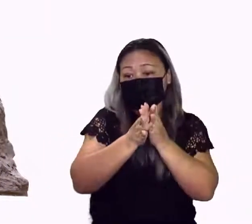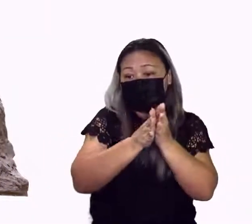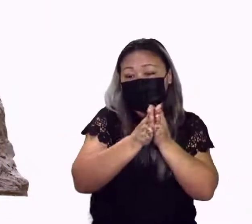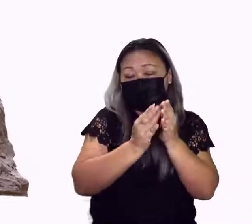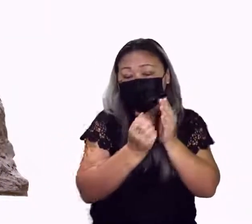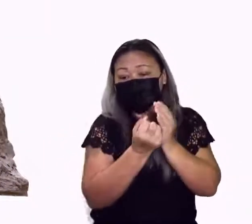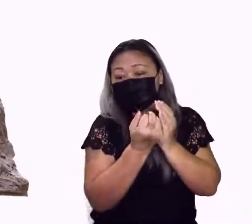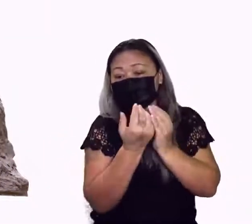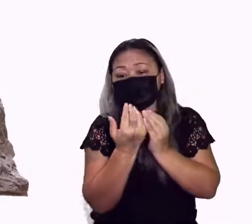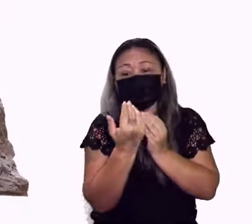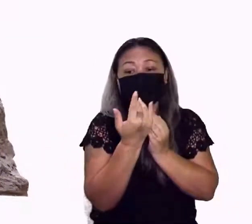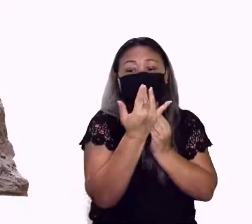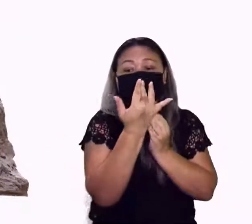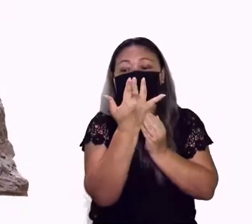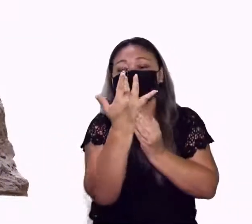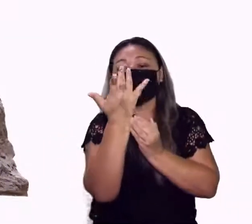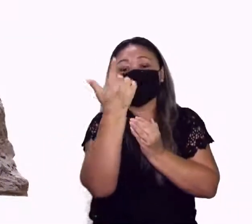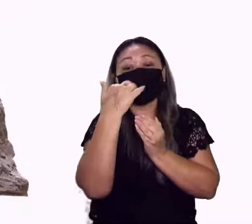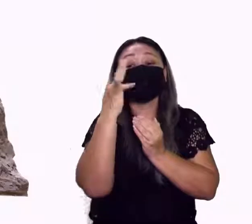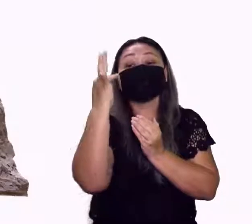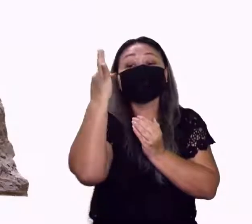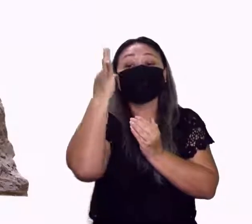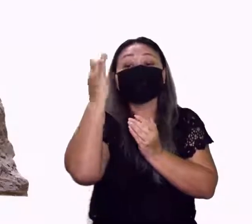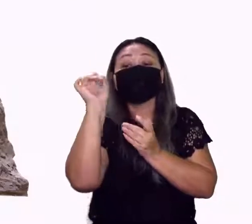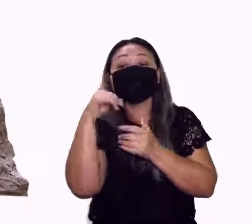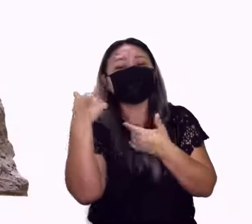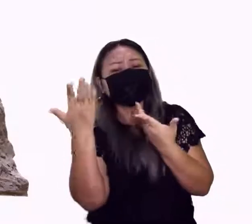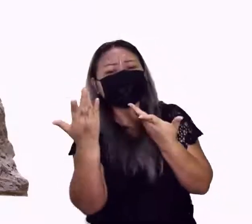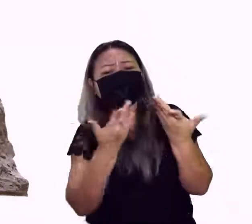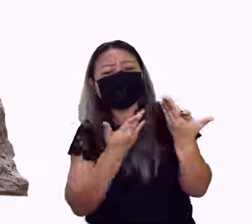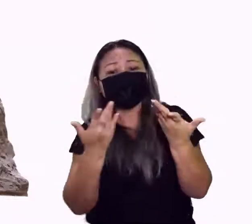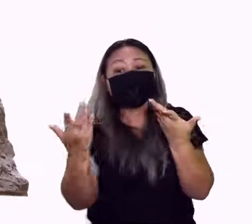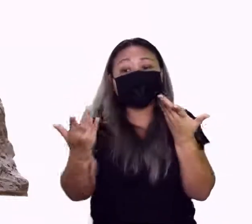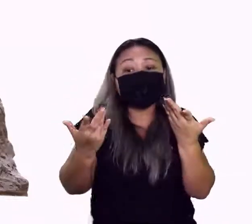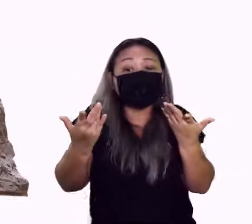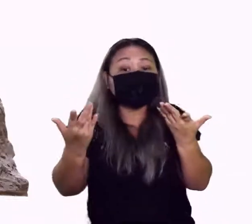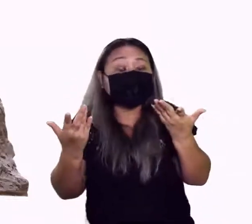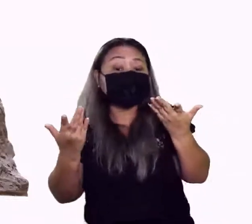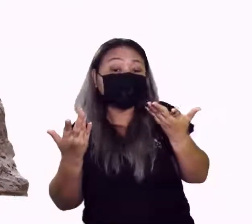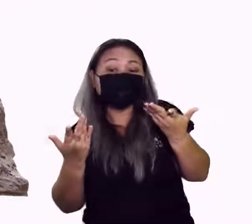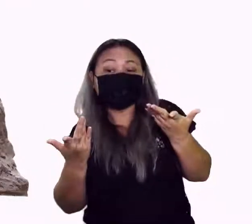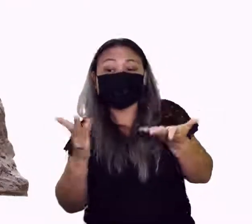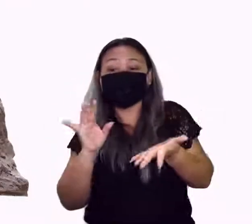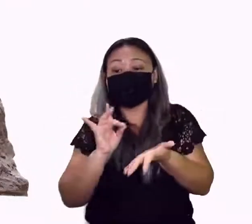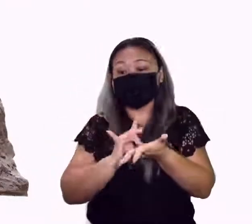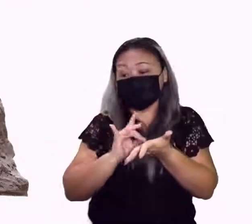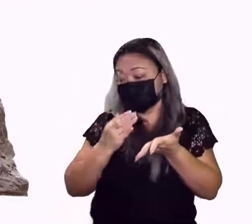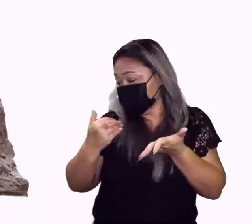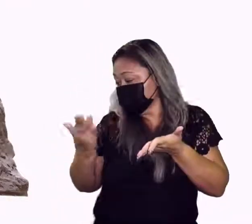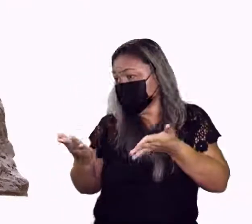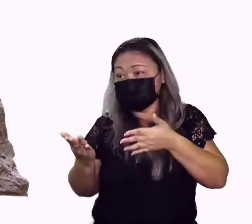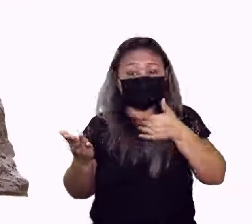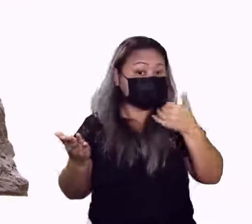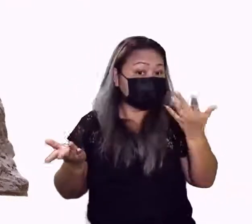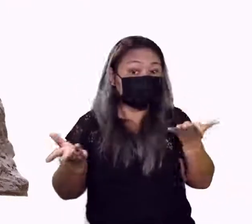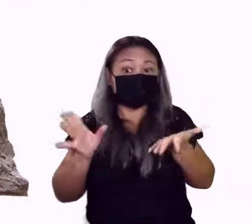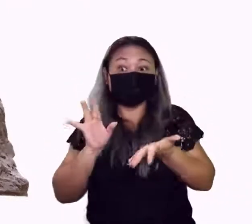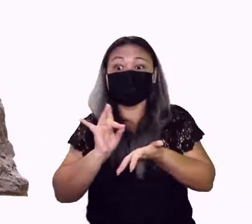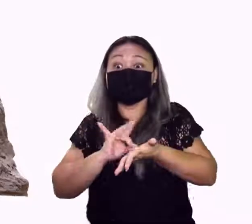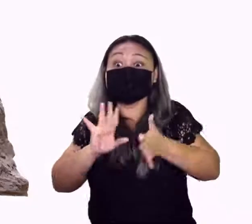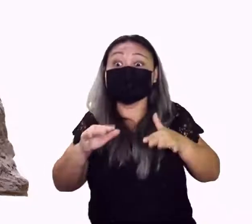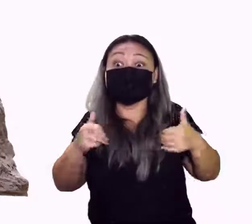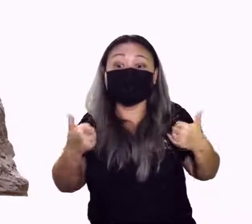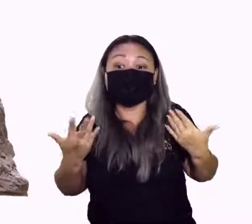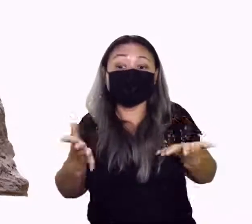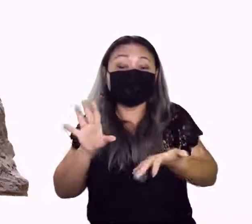Ele sai, né? Aí é a filosofia. Qual é a verdade que está no meio? Eu estou no meio. Qual é a verdade entre os dois? Vamos